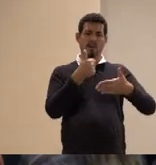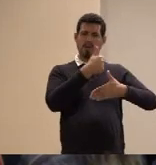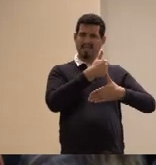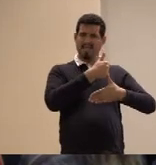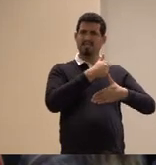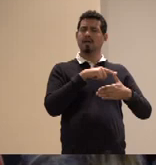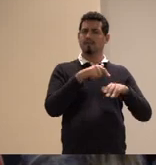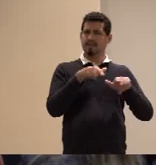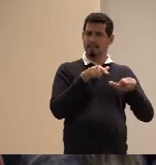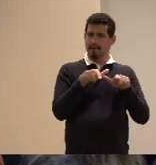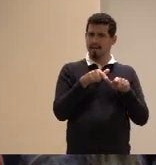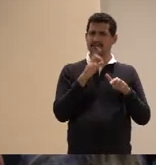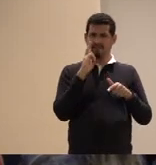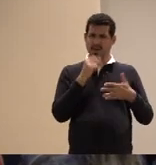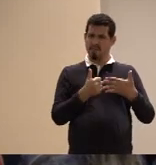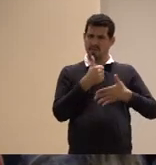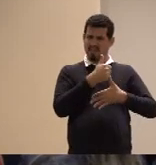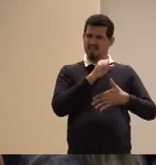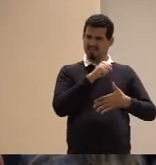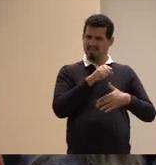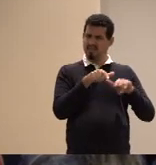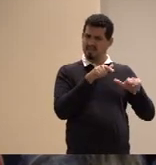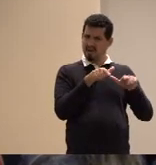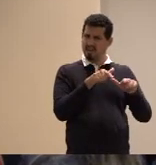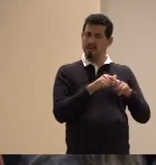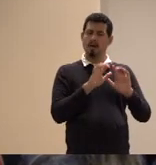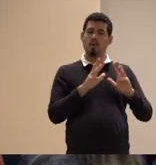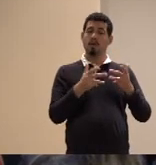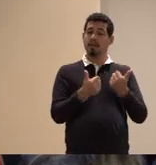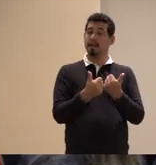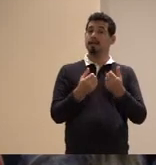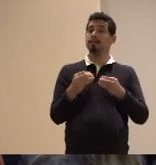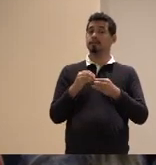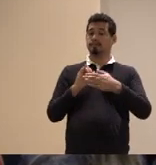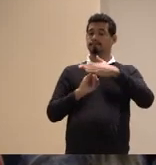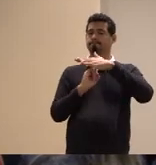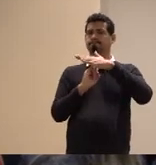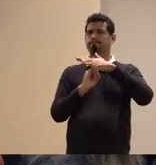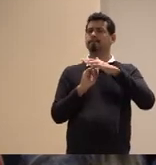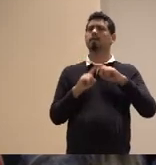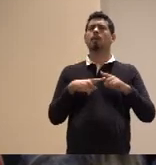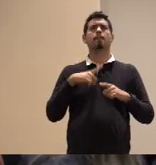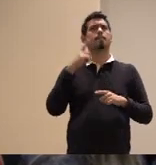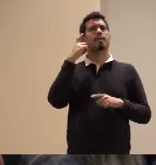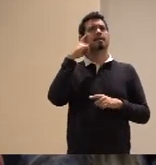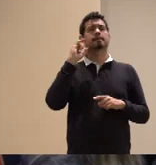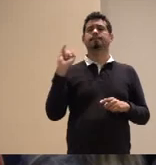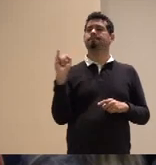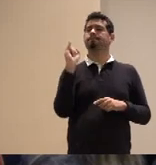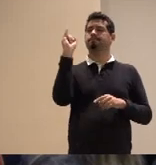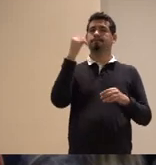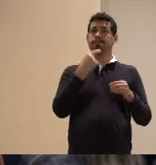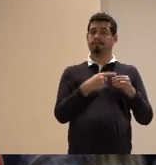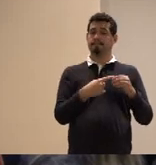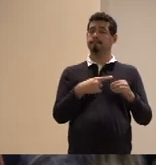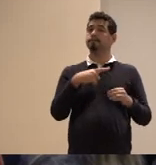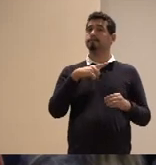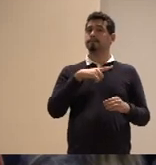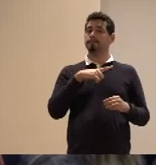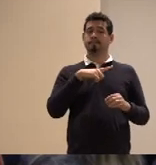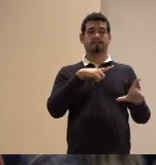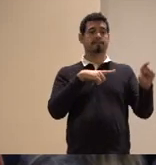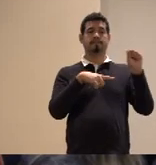ser visto como prioridade em relação ao acolhimento institucional. Eu penso que é importante o município ter as